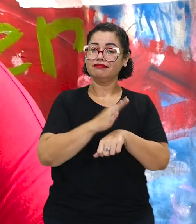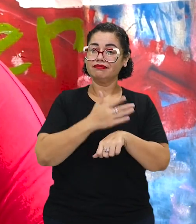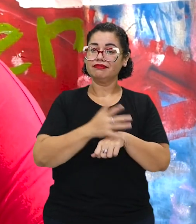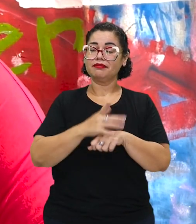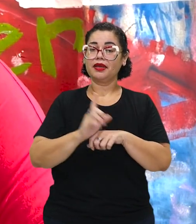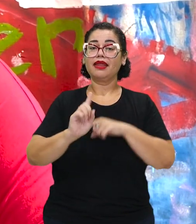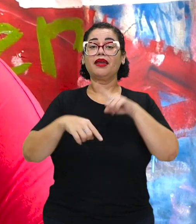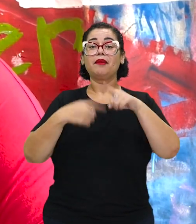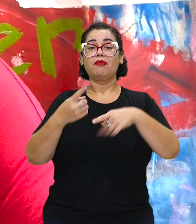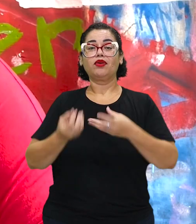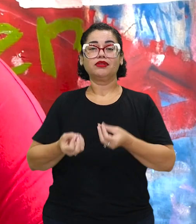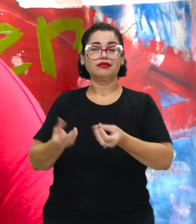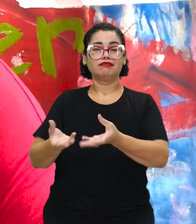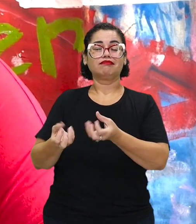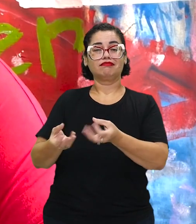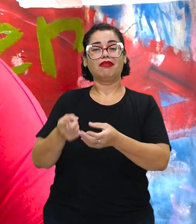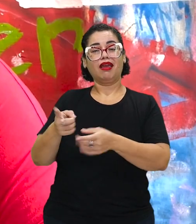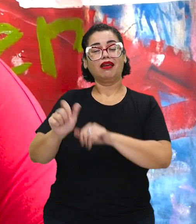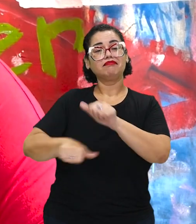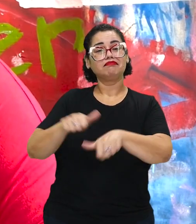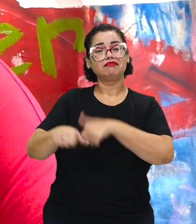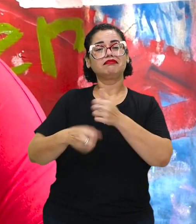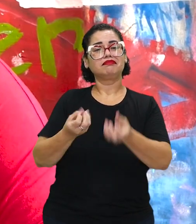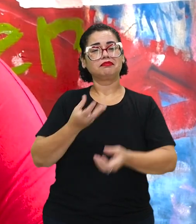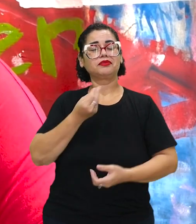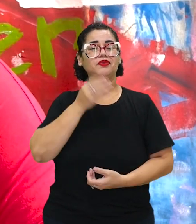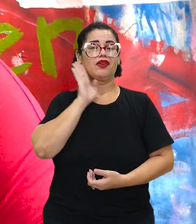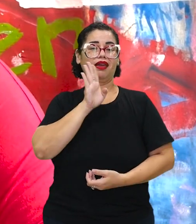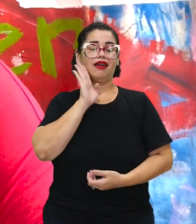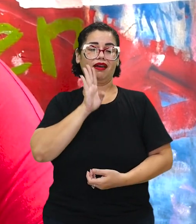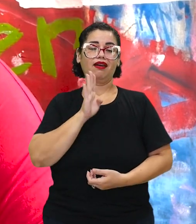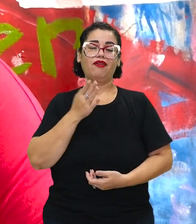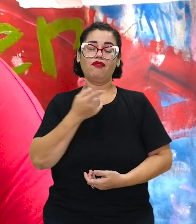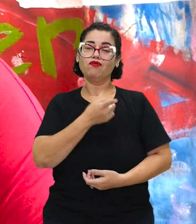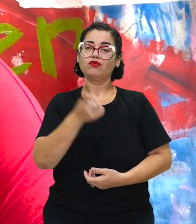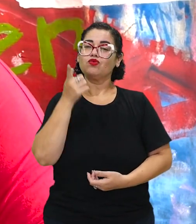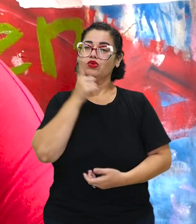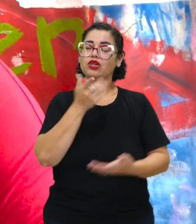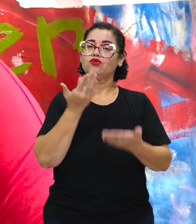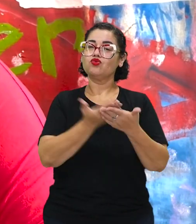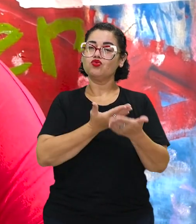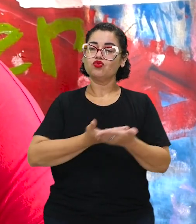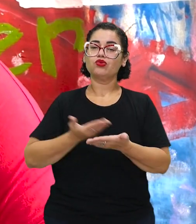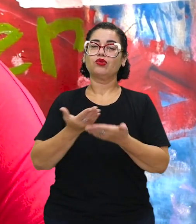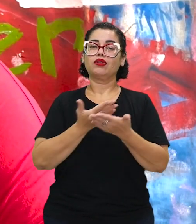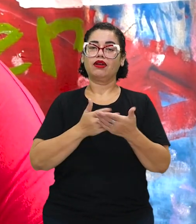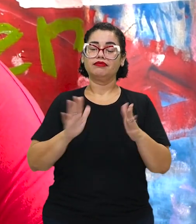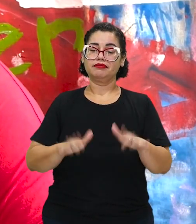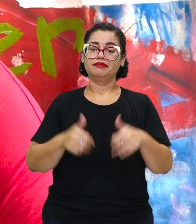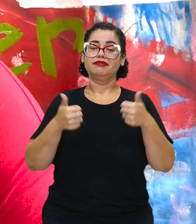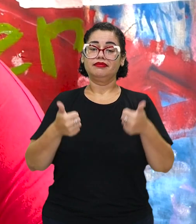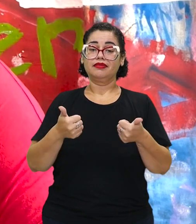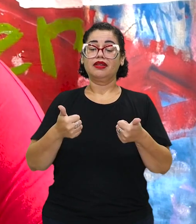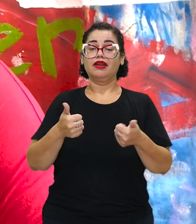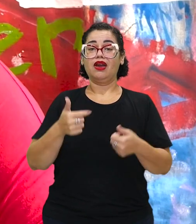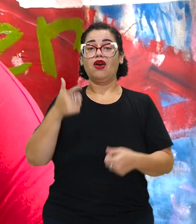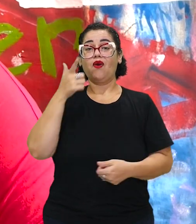Aprenda as técnicas para depois desconstruí-las. Isso é legal, né? Se você estudar